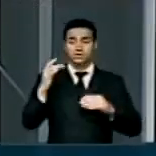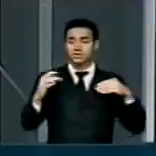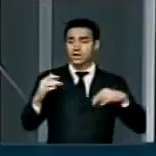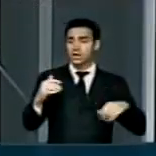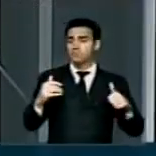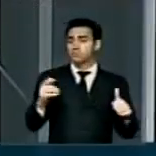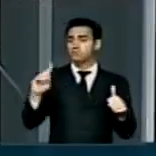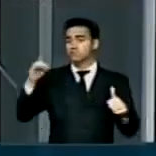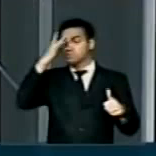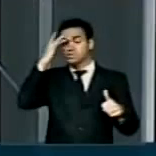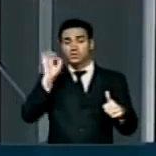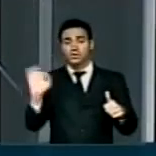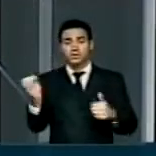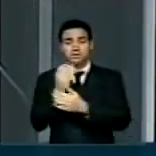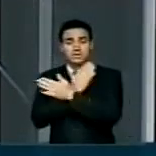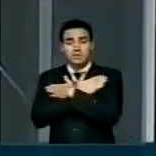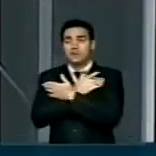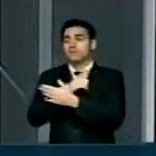não recebe,